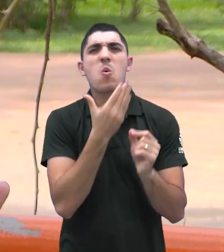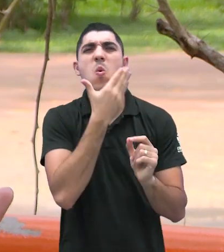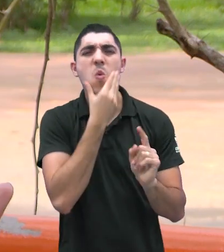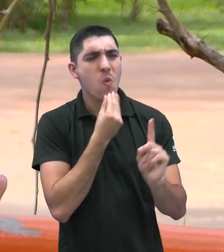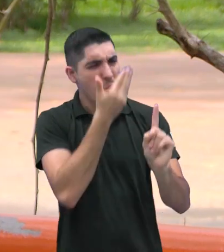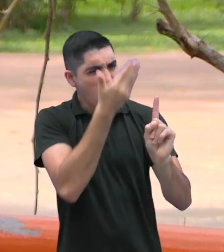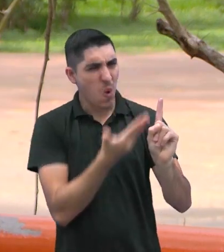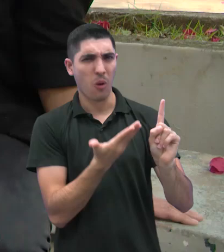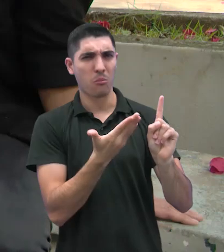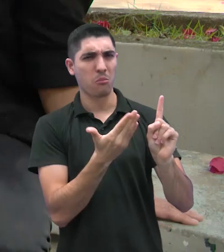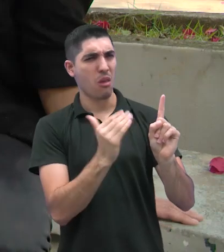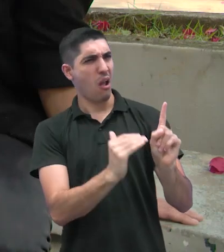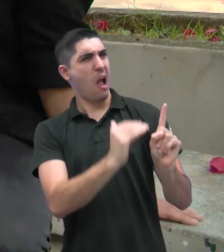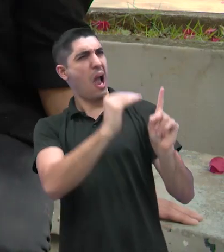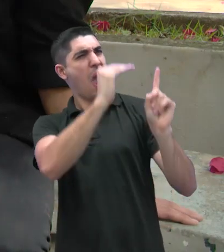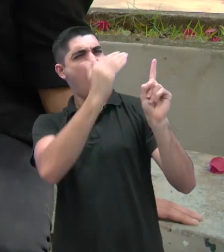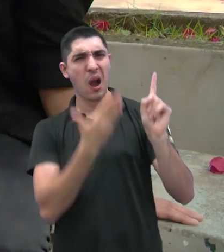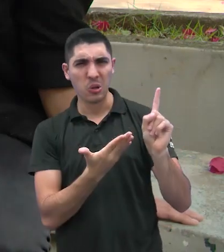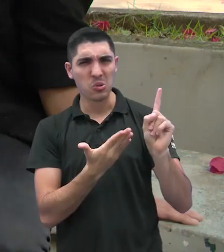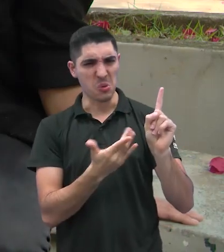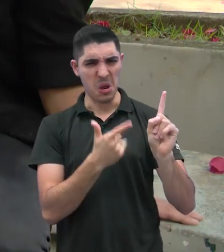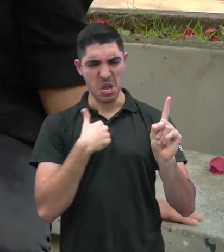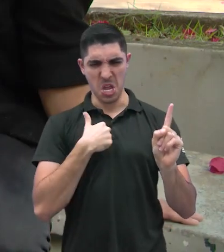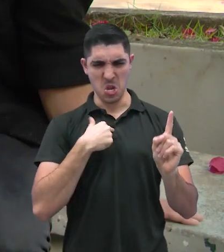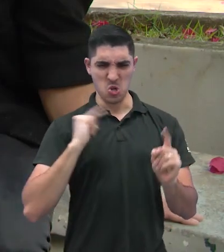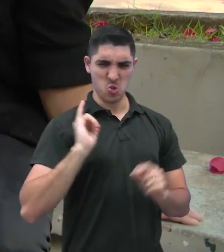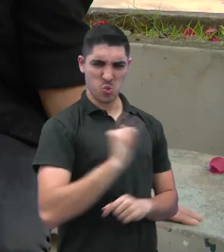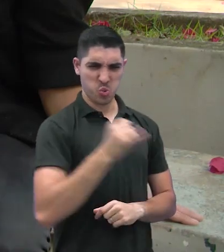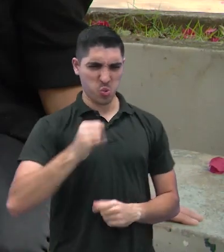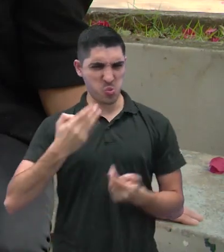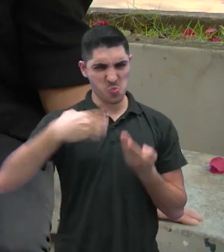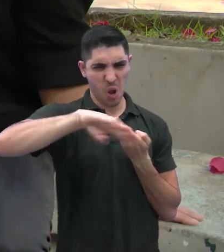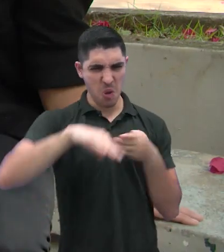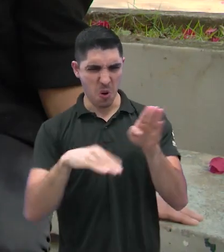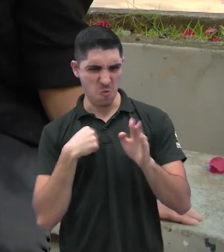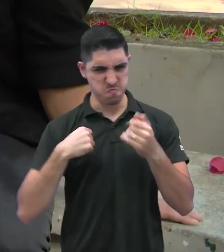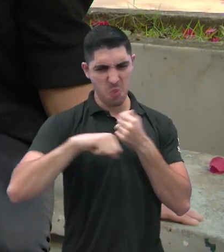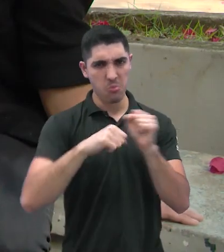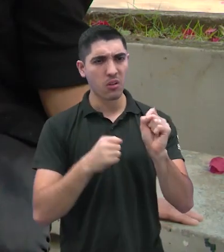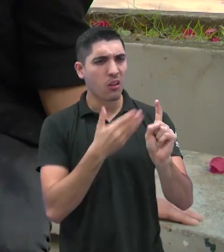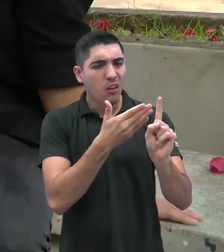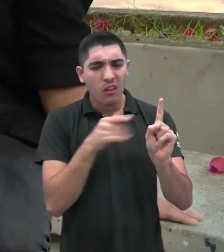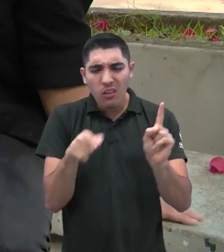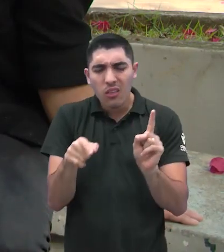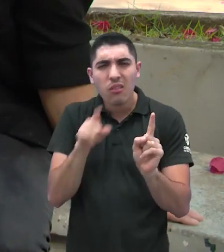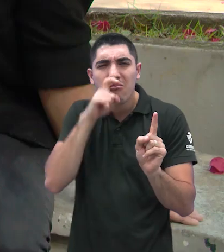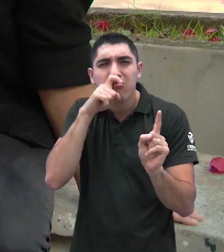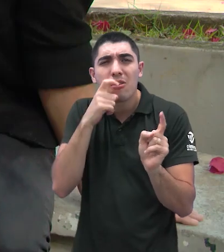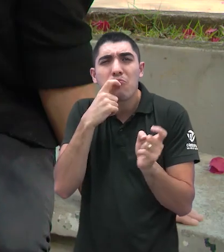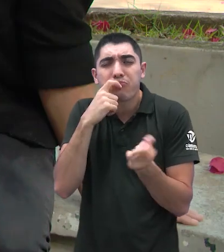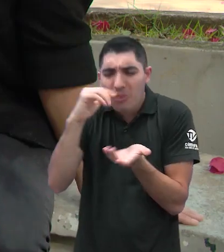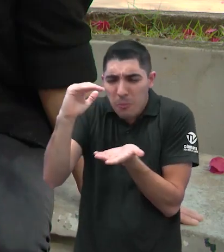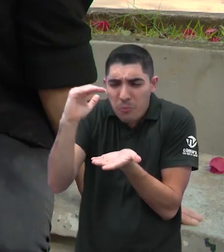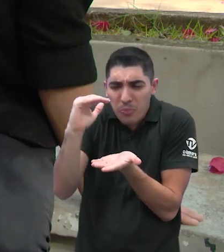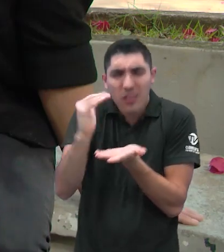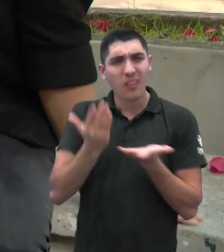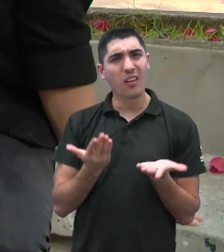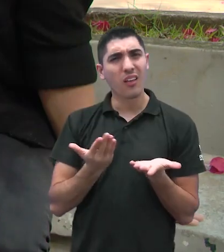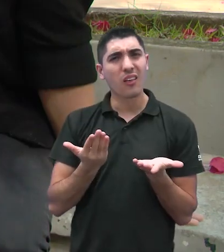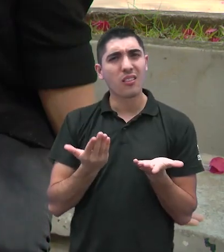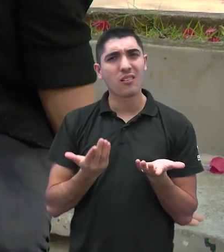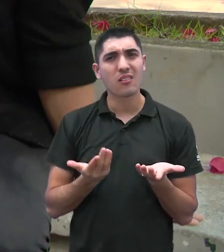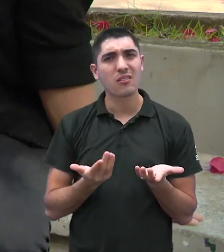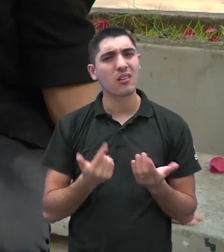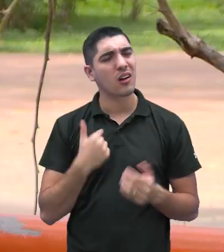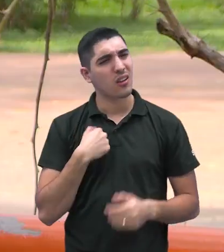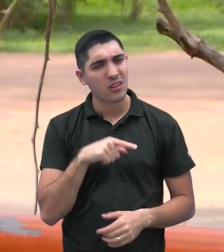homem, né, o tamanho dele, ele diz que é lutador de jiu-jitsu, atacar um ser que é assim, ó, 170 gramas, é um bichinho.